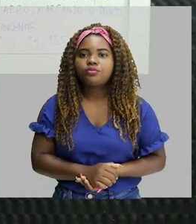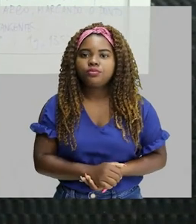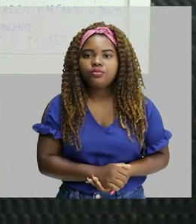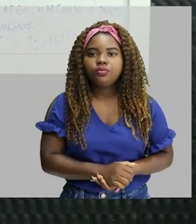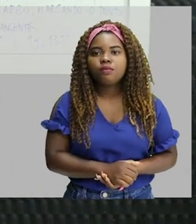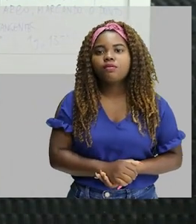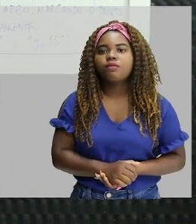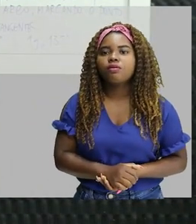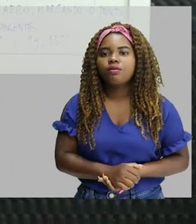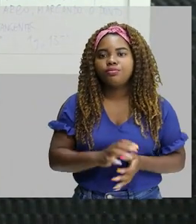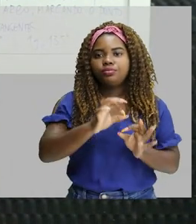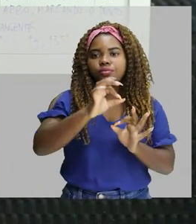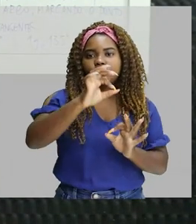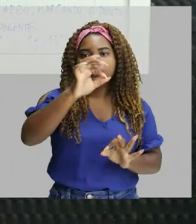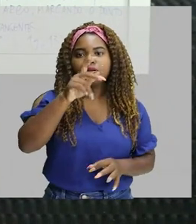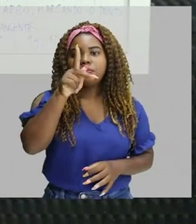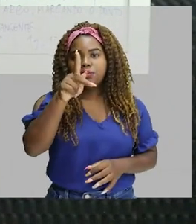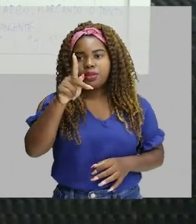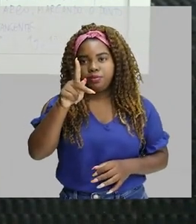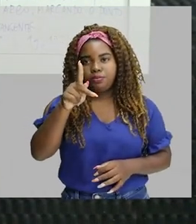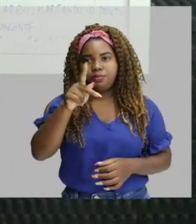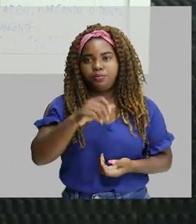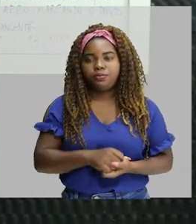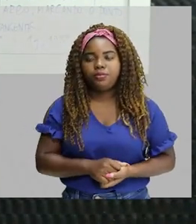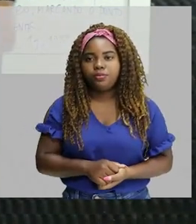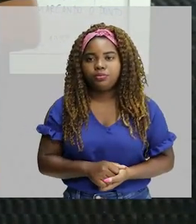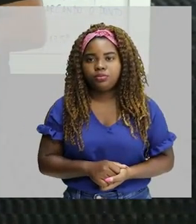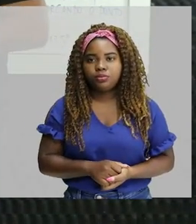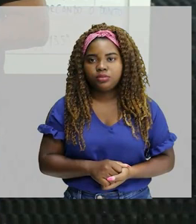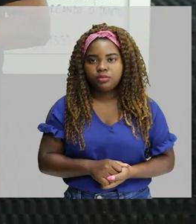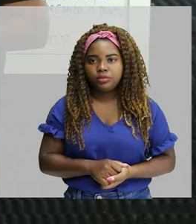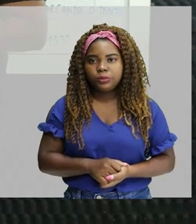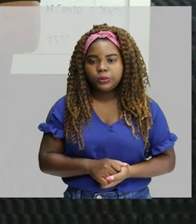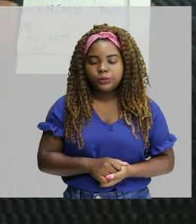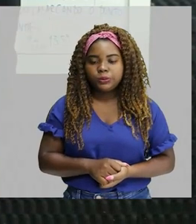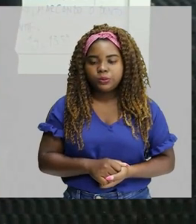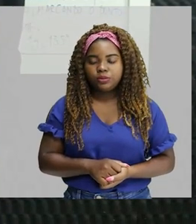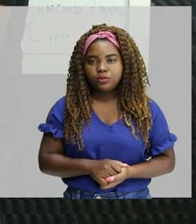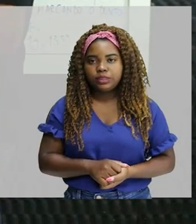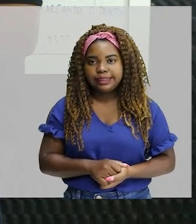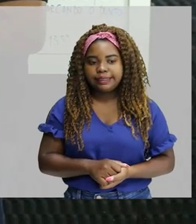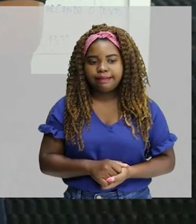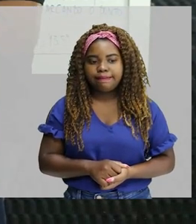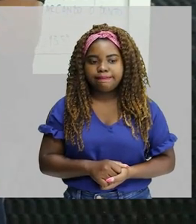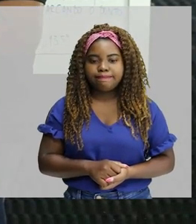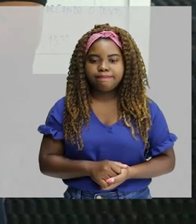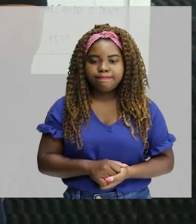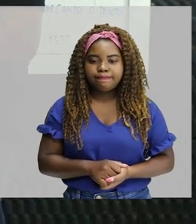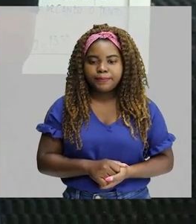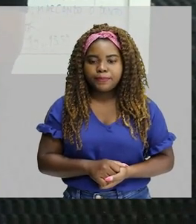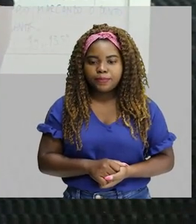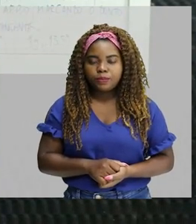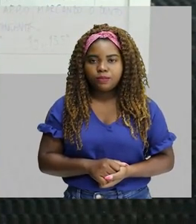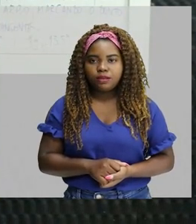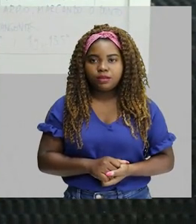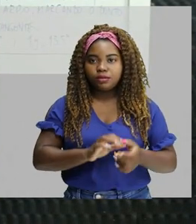ordenada desse ponto P aqui certo Olha só vamos ver vamos